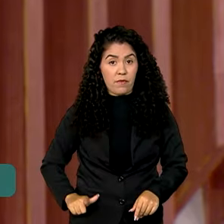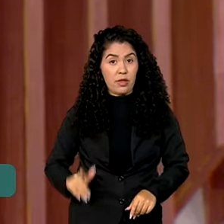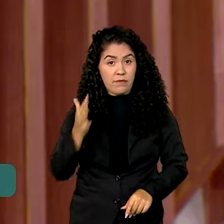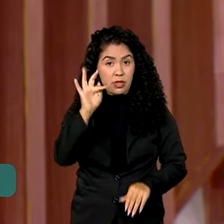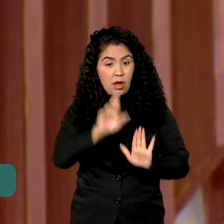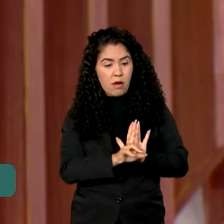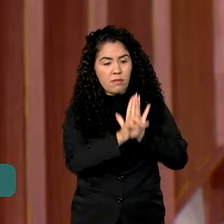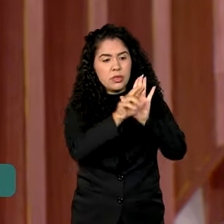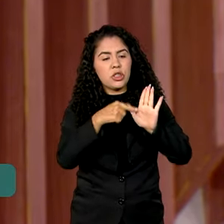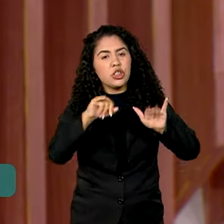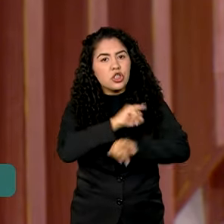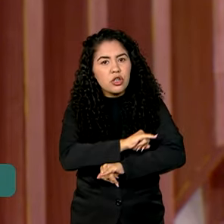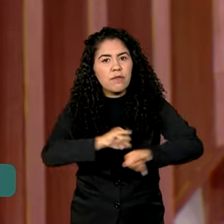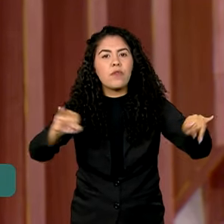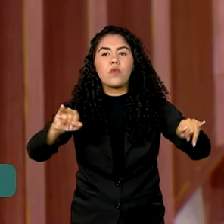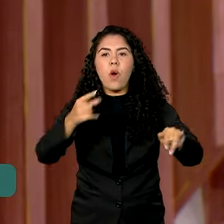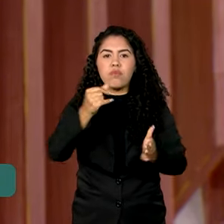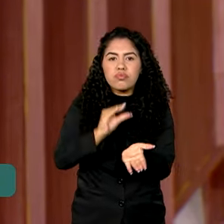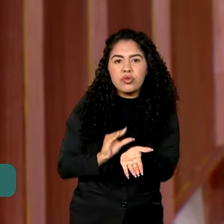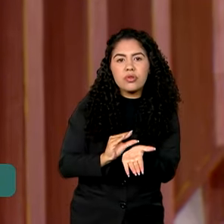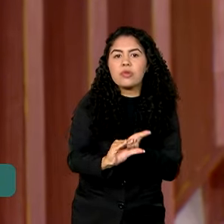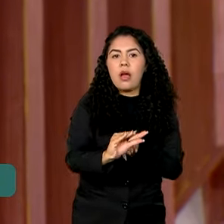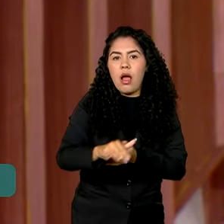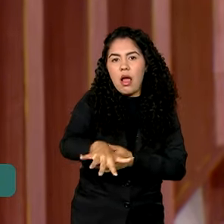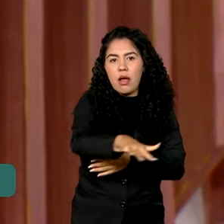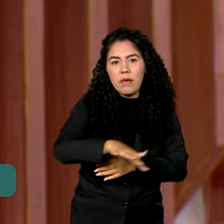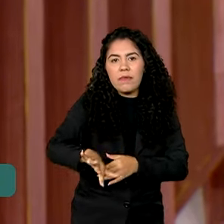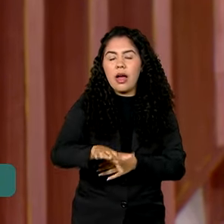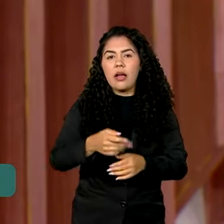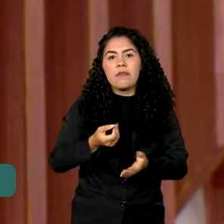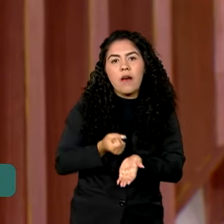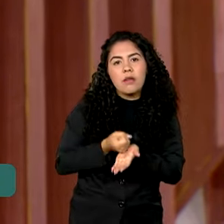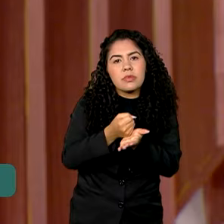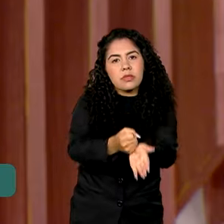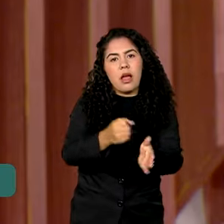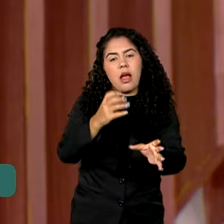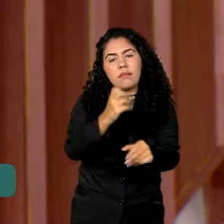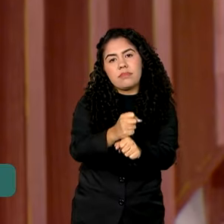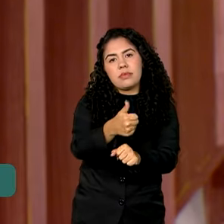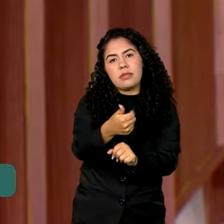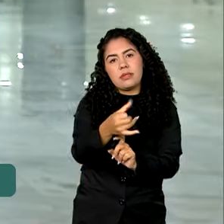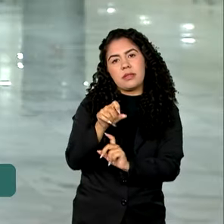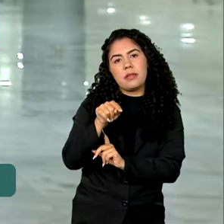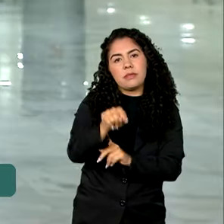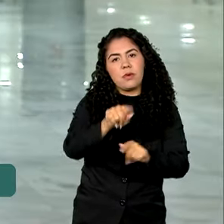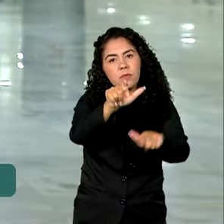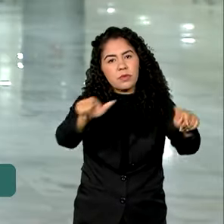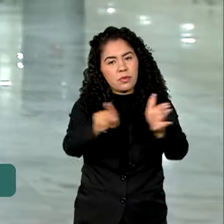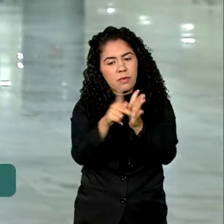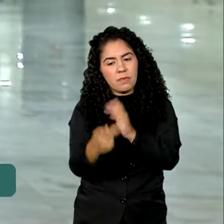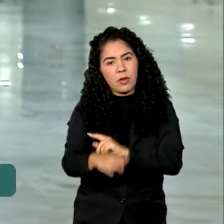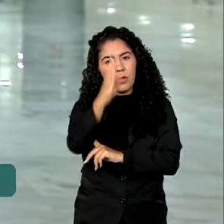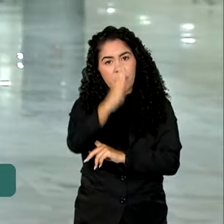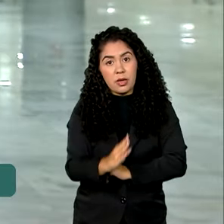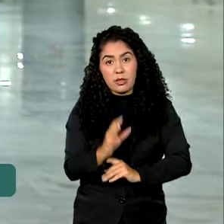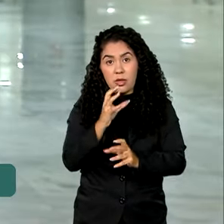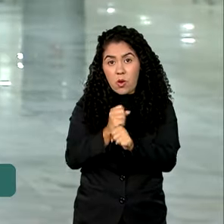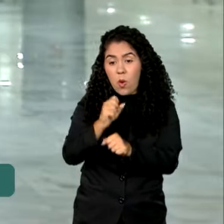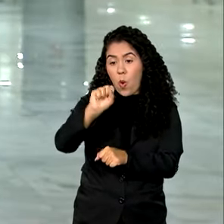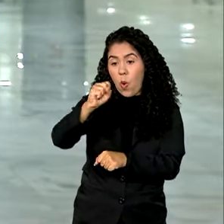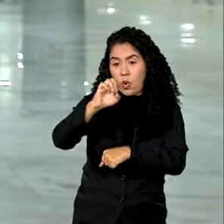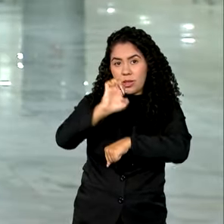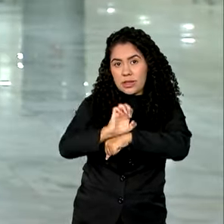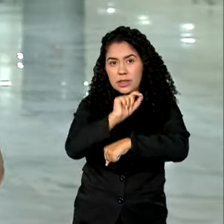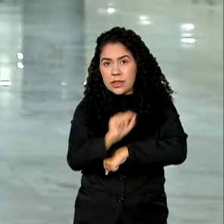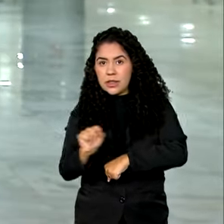para o programa, que vai beneficiar mais de 16 mil brasileiros em 8 estados. Cerca de 612